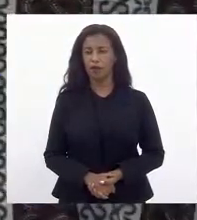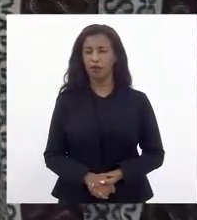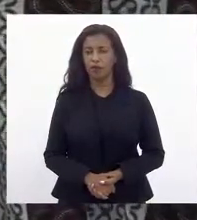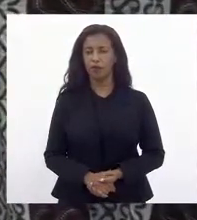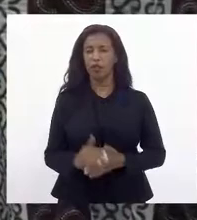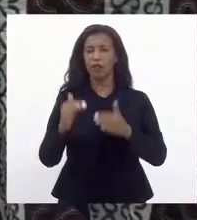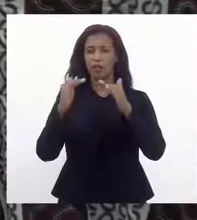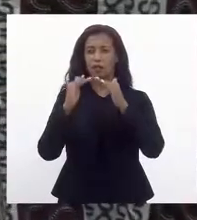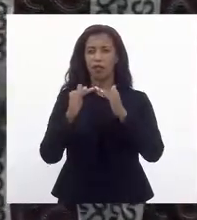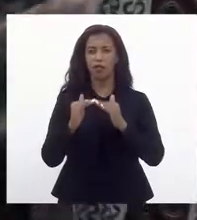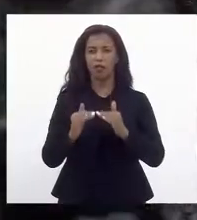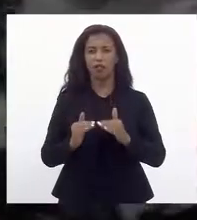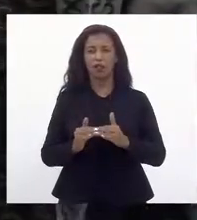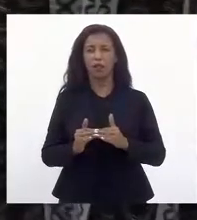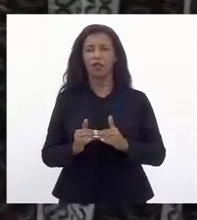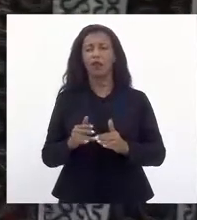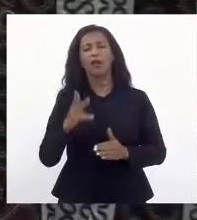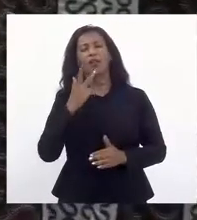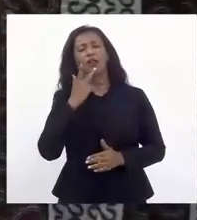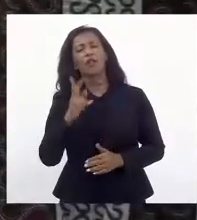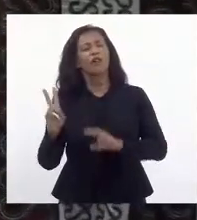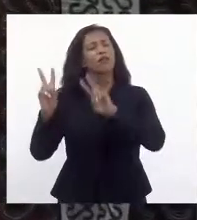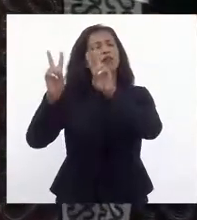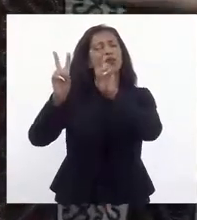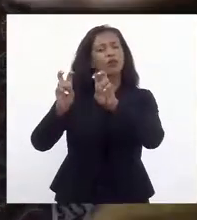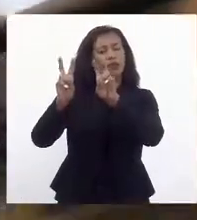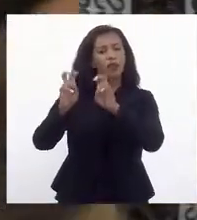Parecer é favorável, senhor presidente. Eu queria falar sobre o tema.